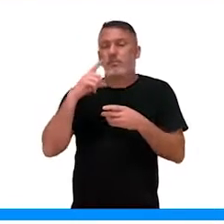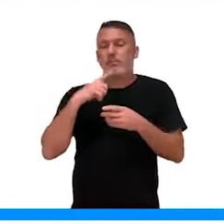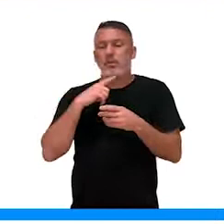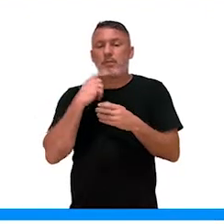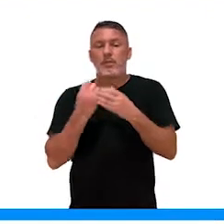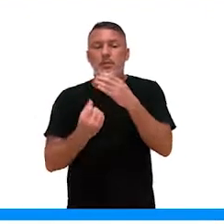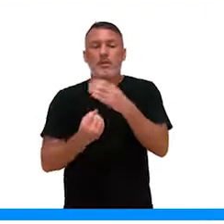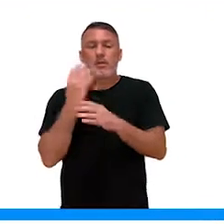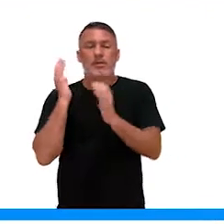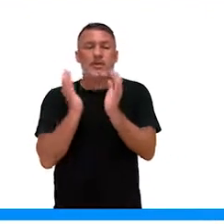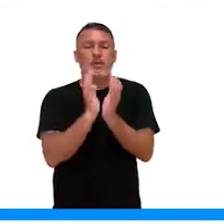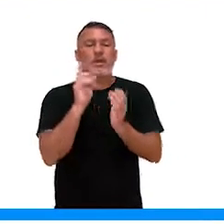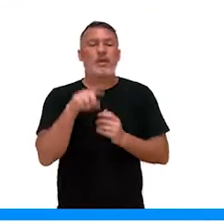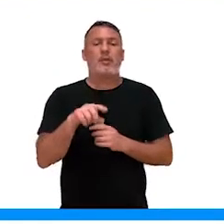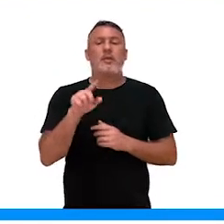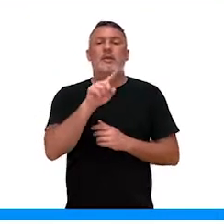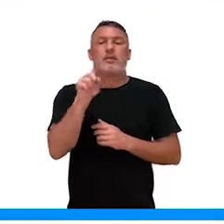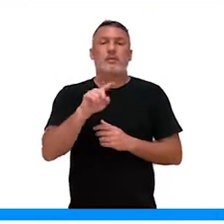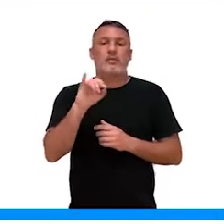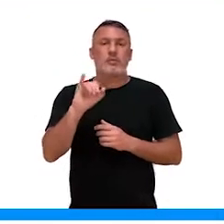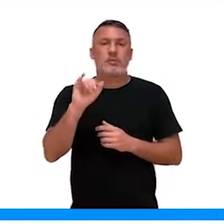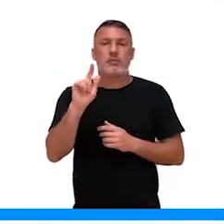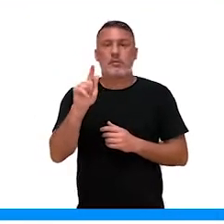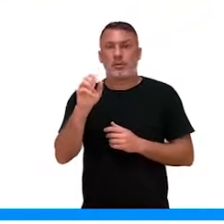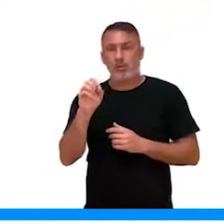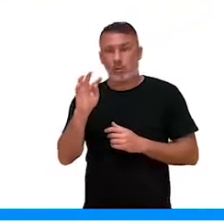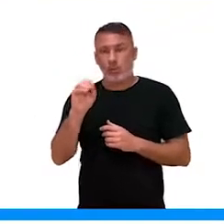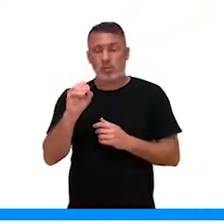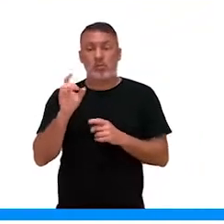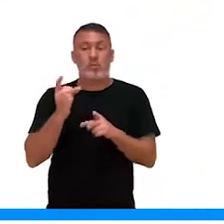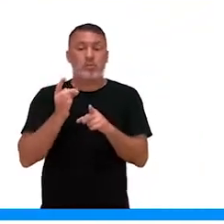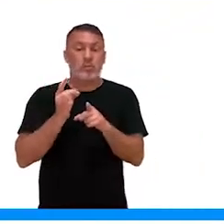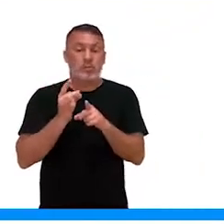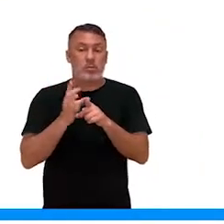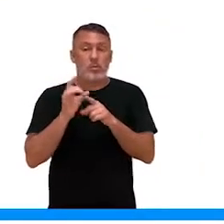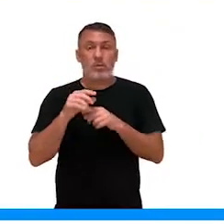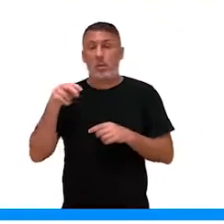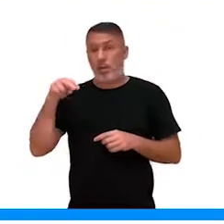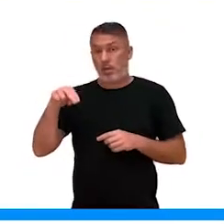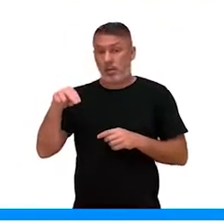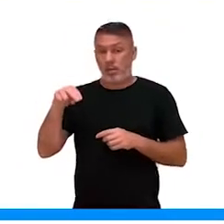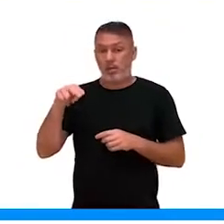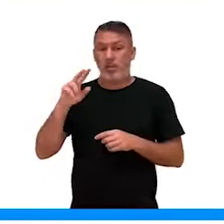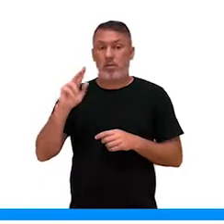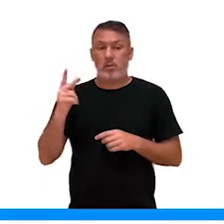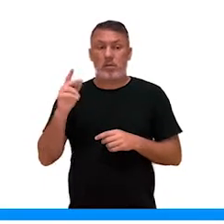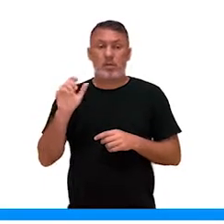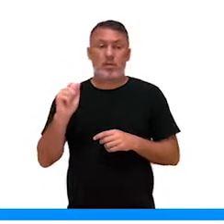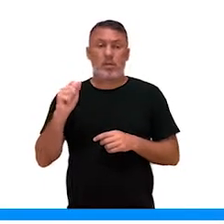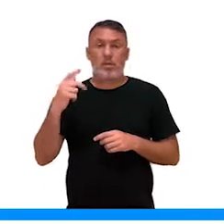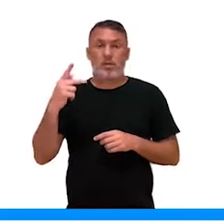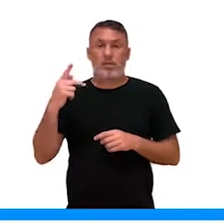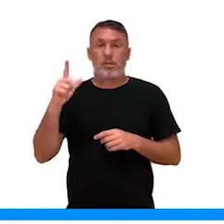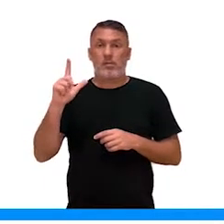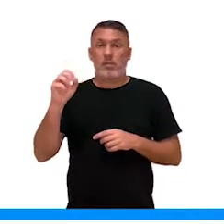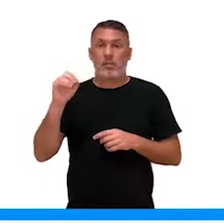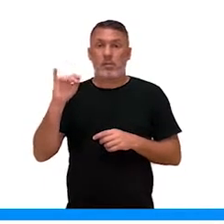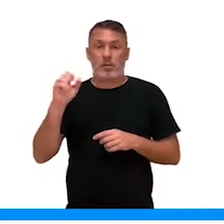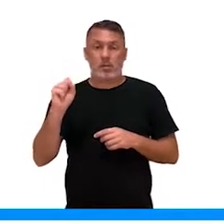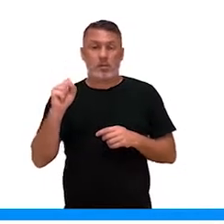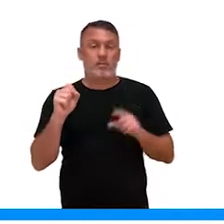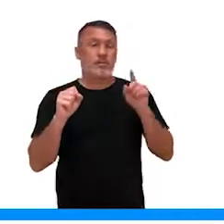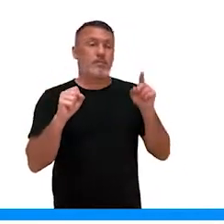unem formando uma estrutura chamada de zigoto. Então, o espermatozoide ele é N, haploide,